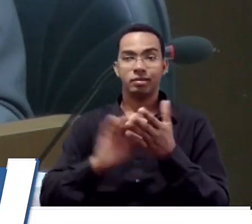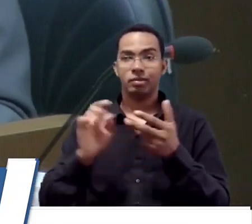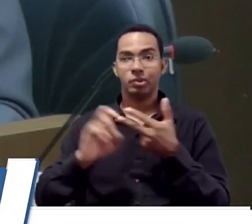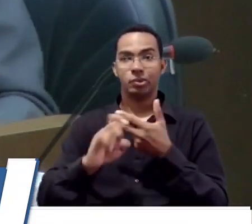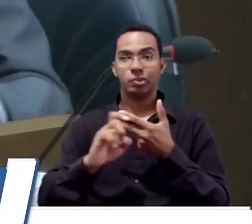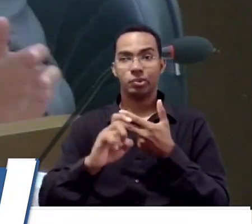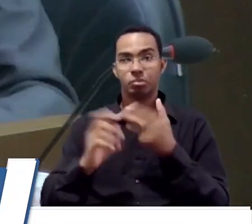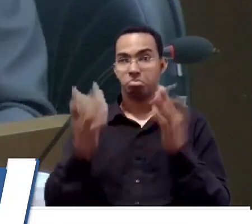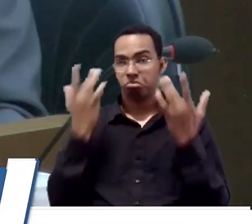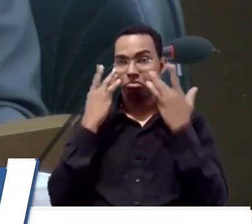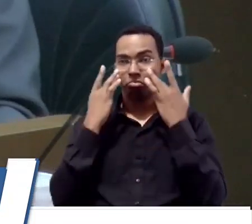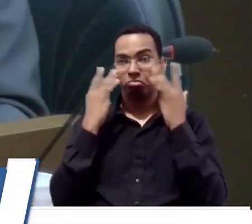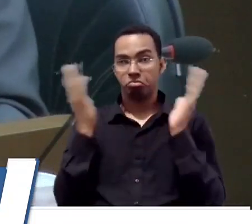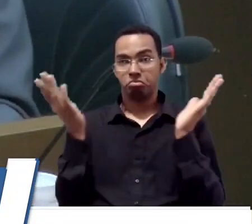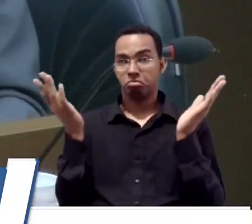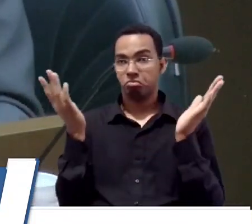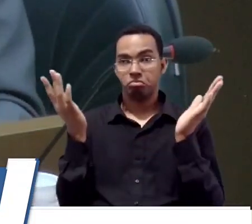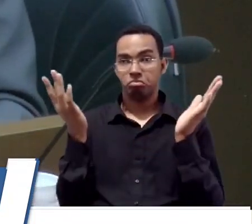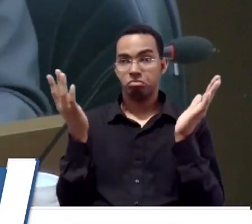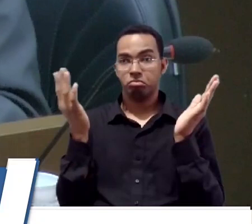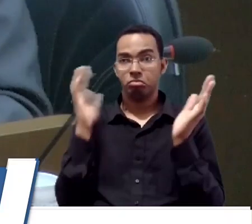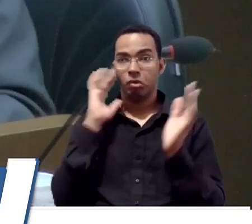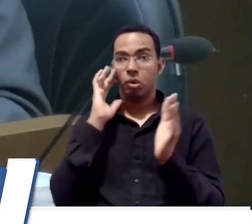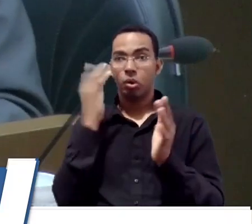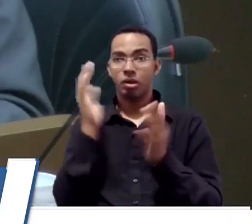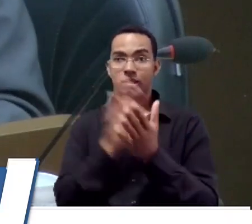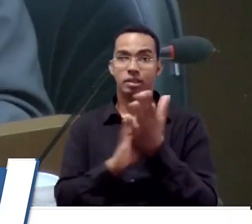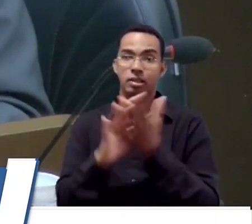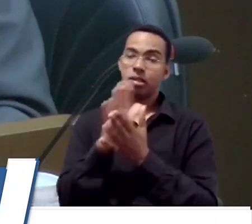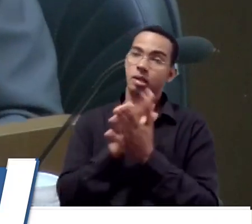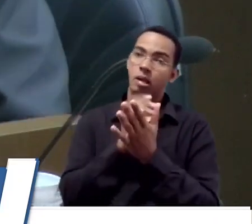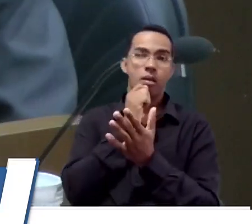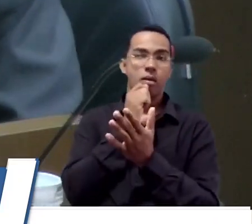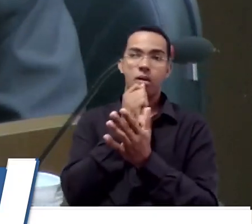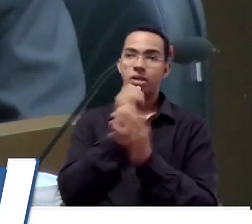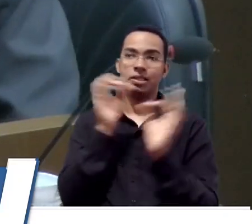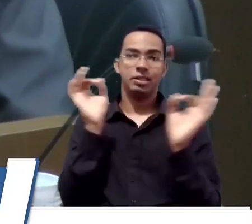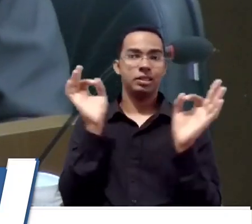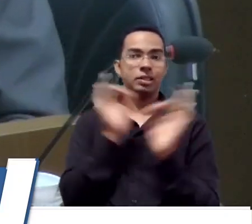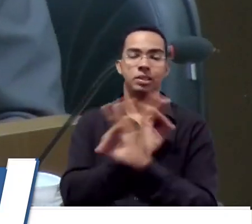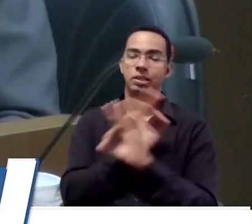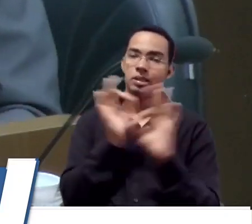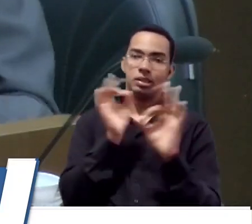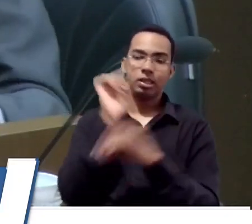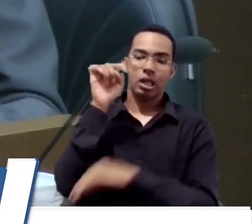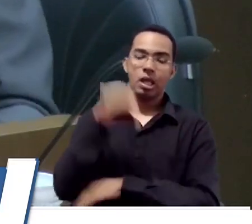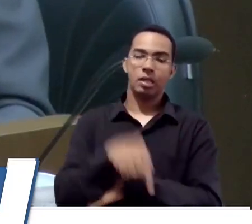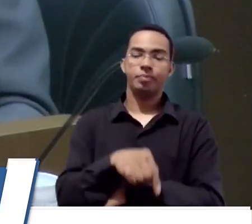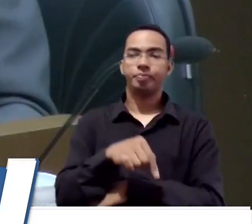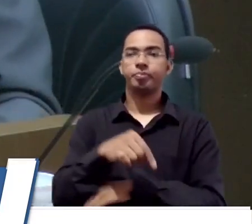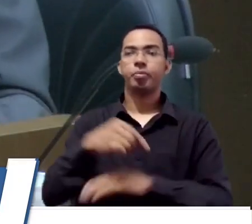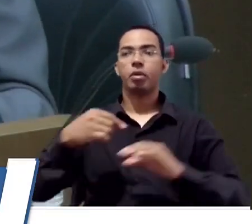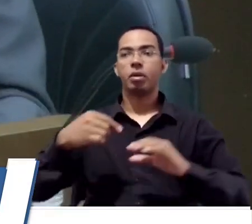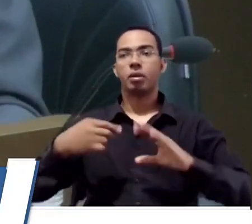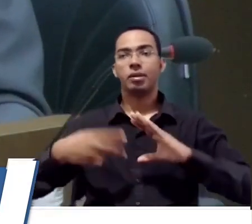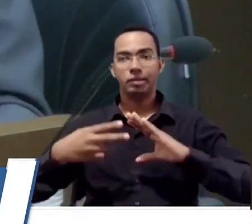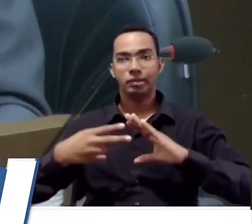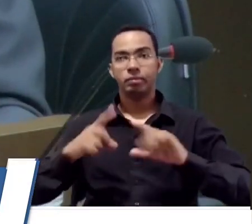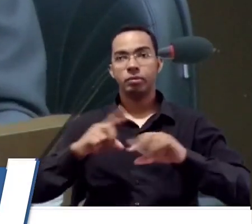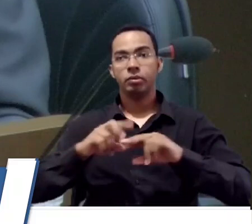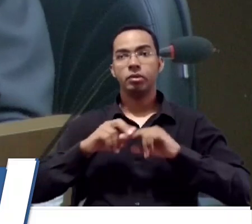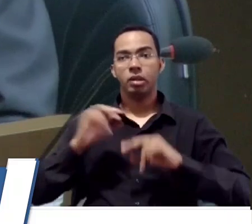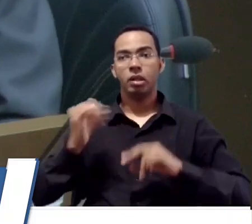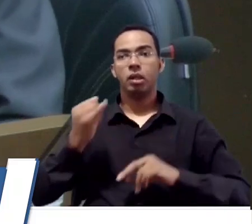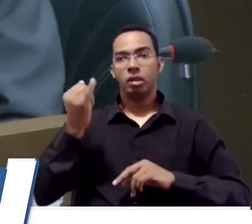não podemos tomar nenhuma decisão, porque ainda não veio nada a essa casa. Então, é importante o tema que